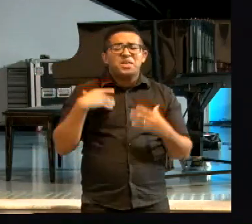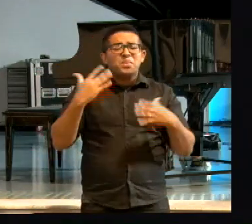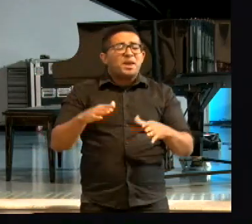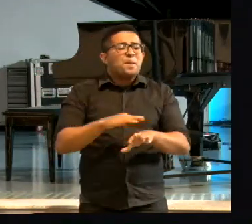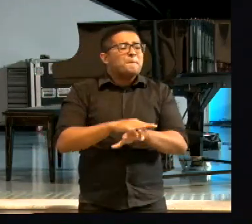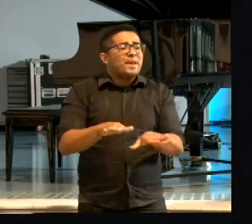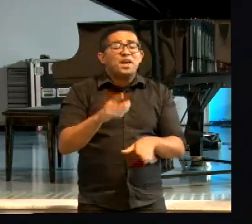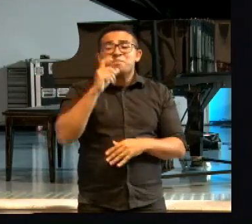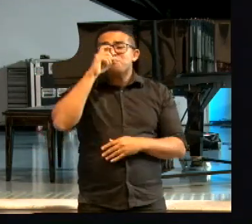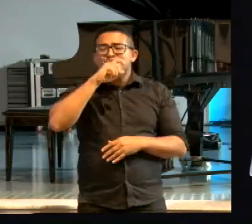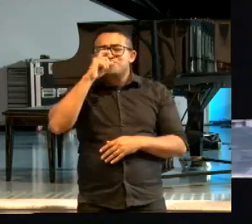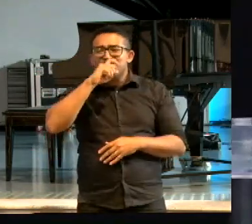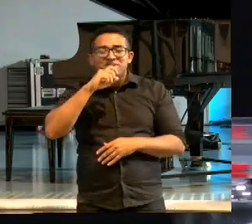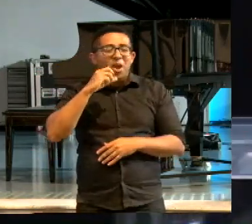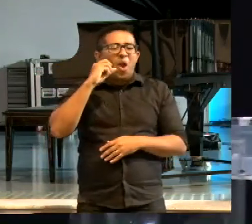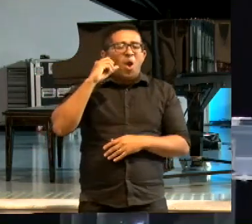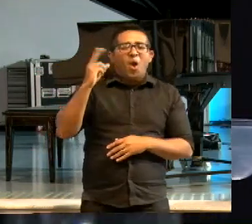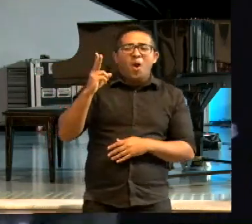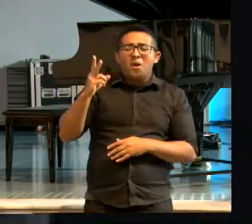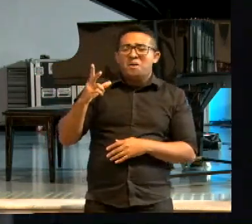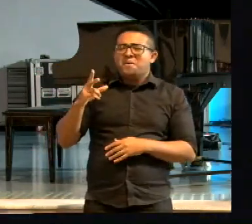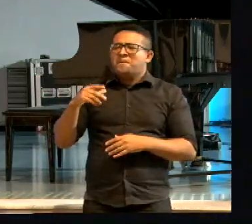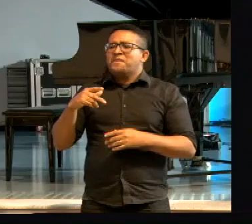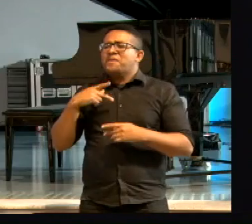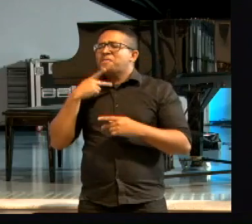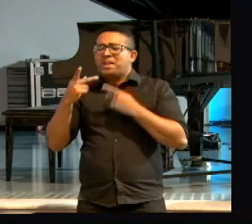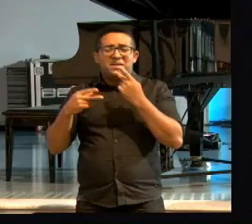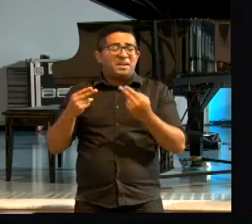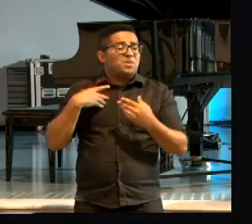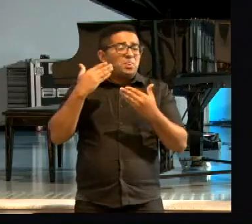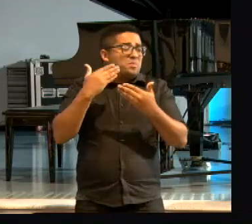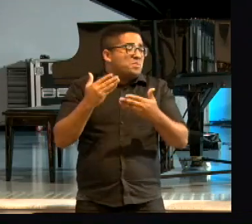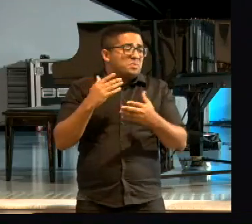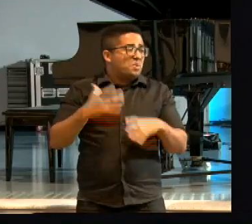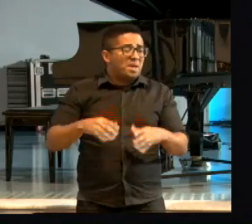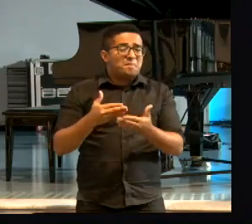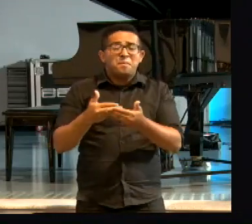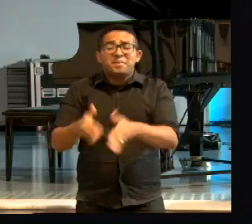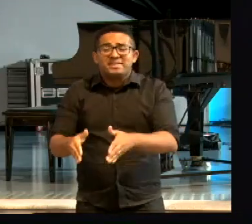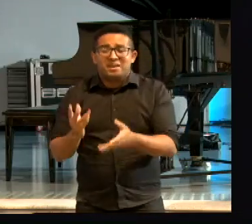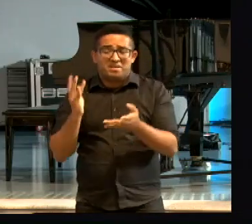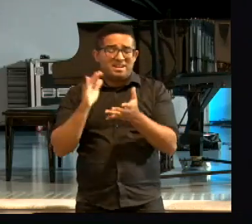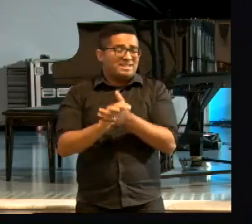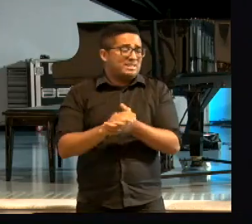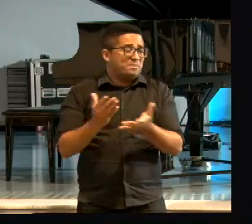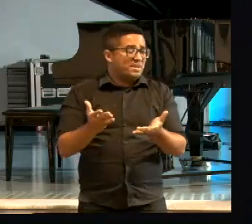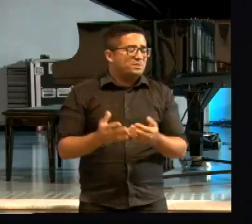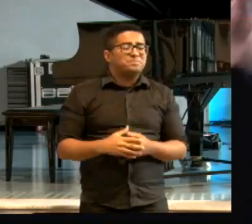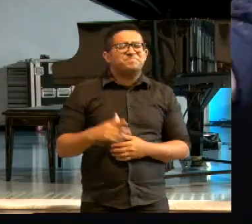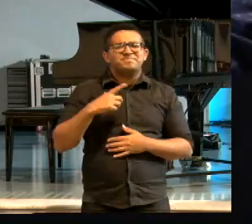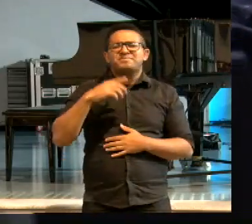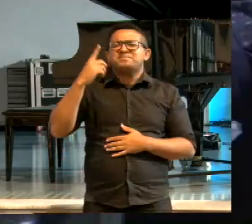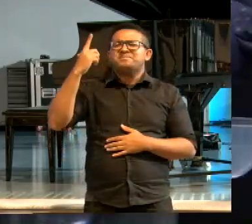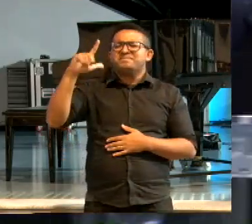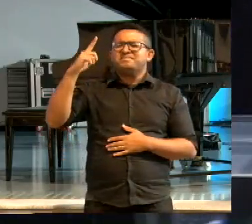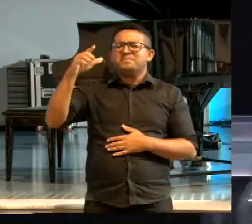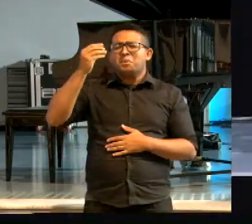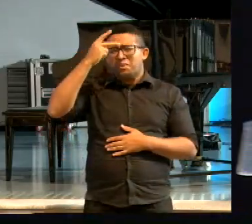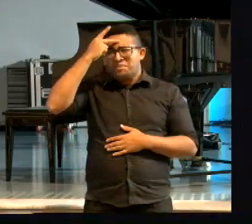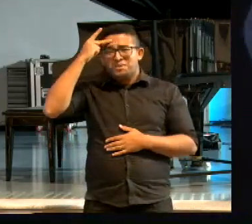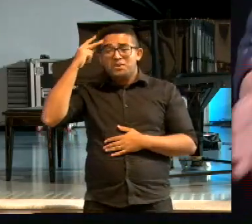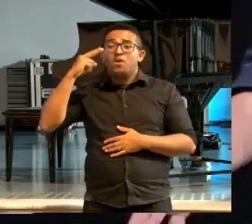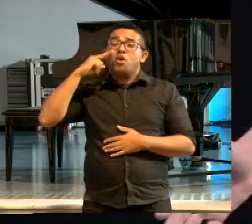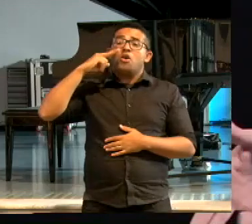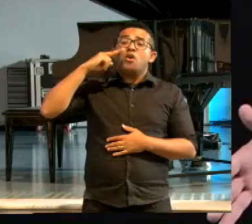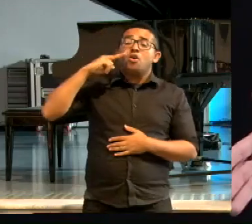ou largar o vício, eu só queria não perder meu casamento. E muitos de nós estamos olhando para uma